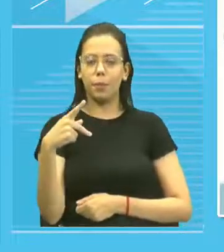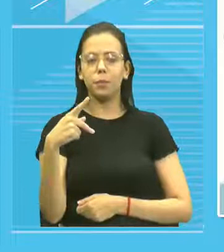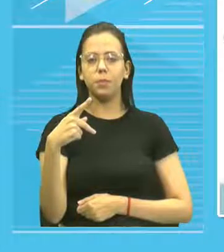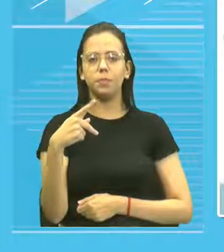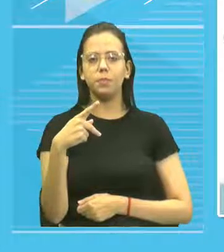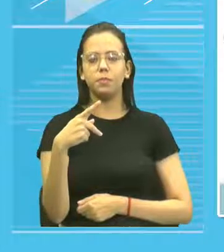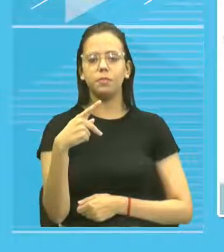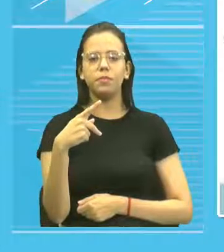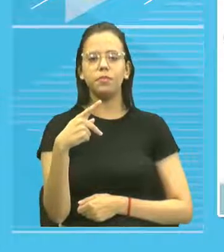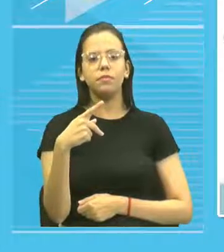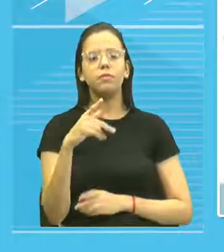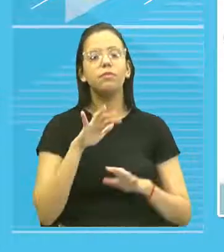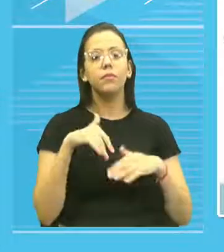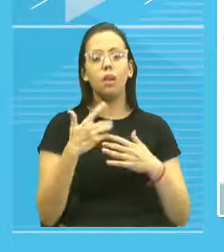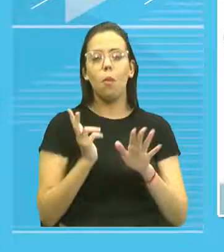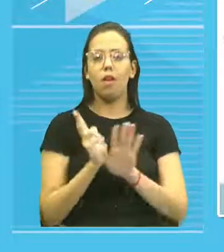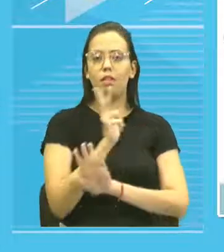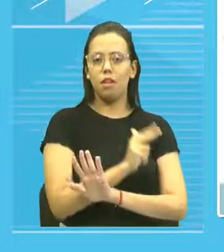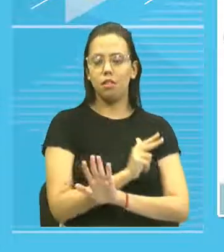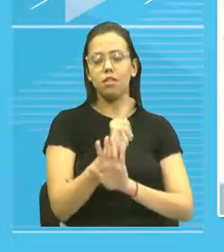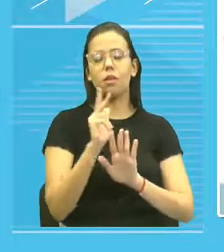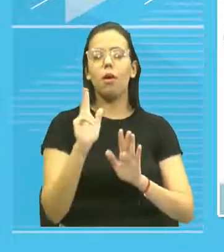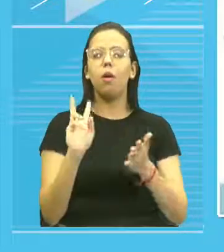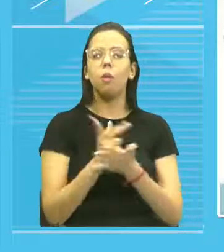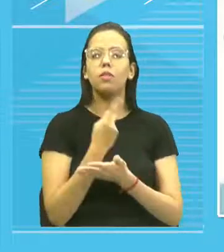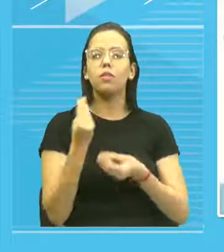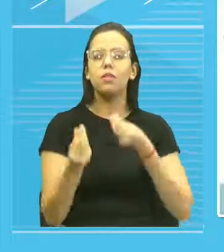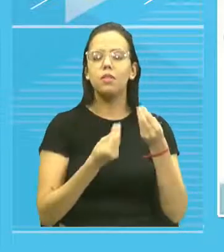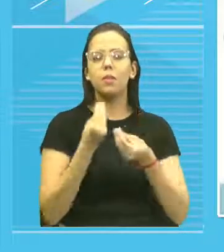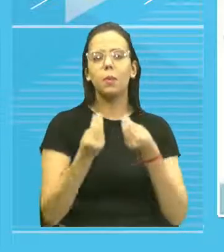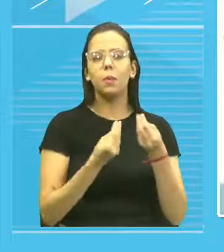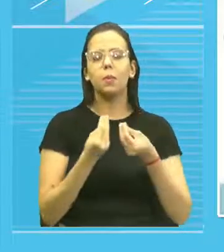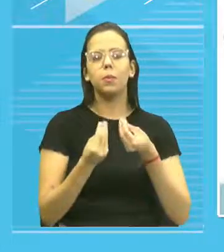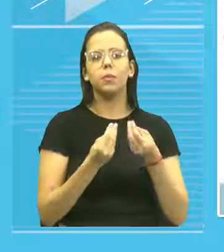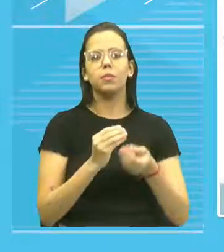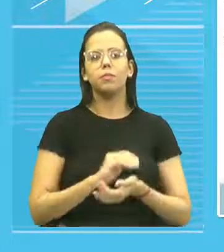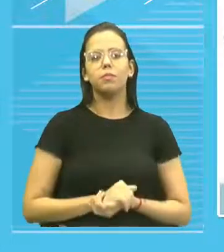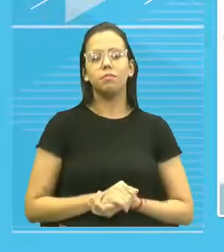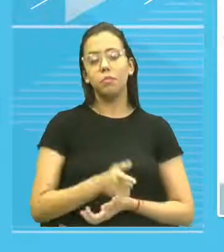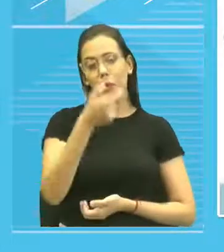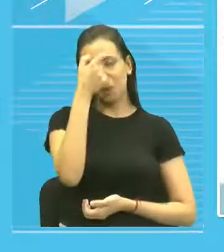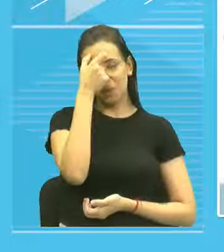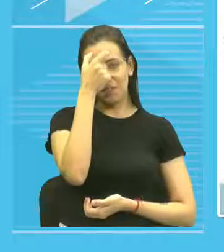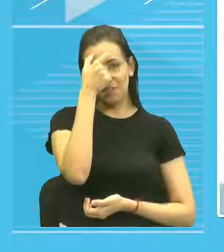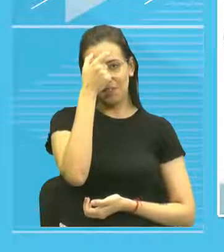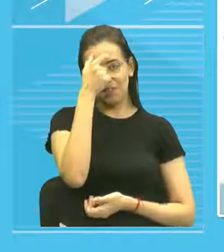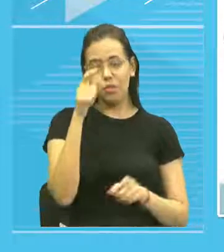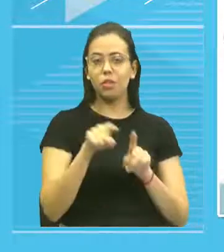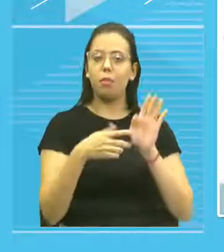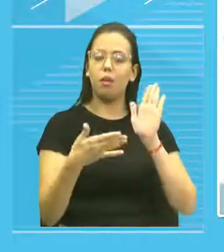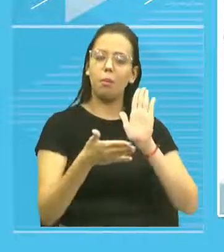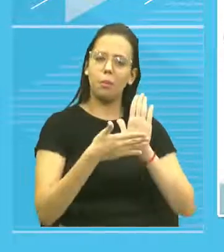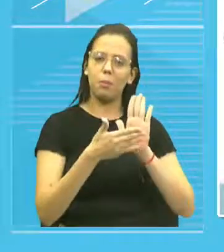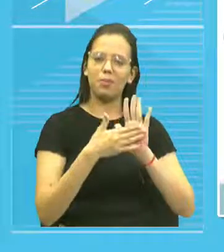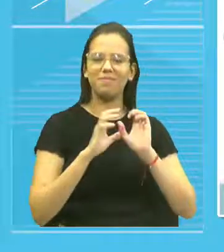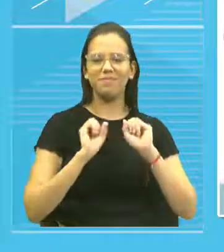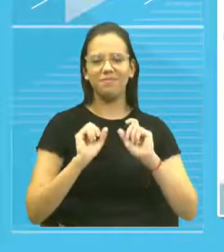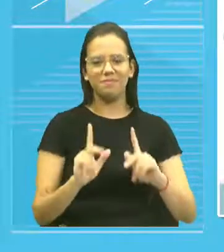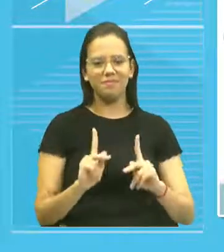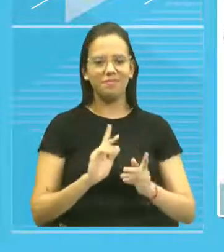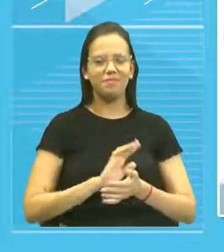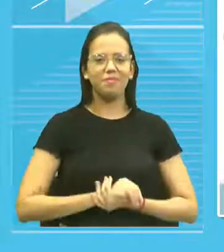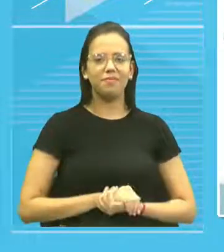aí às vezes é só lhe ter ação ela é feita de forma ainda assim consciente proposital a